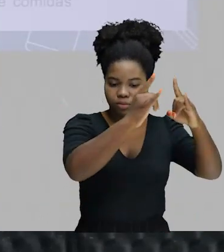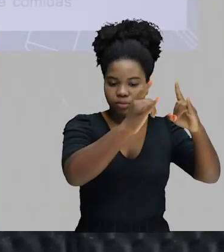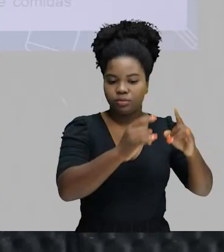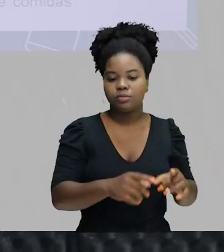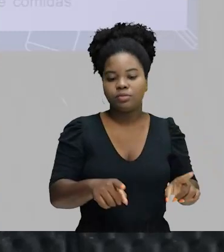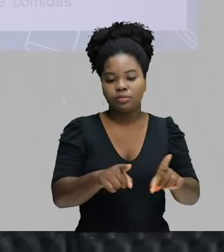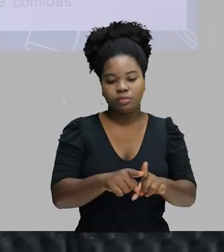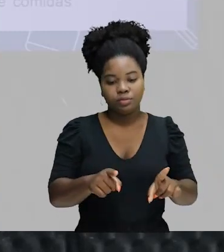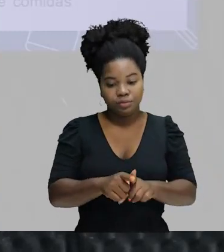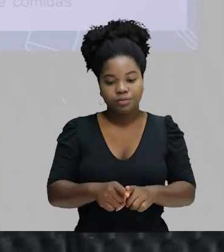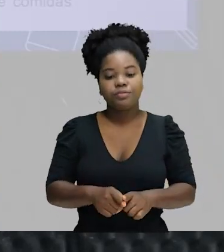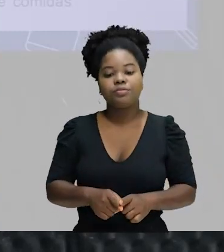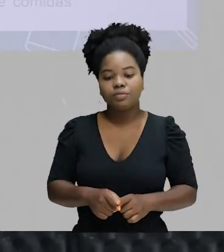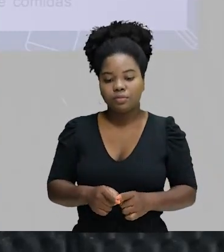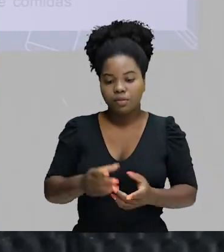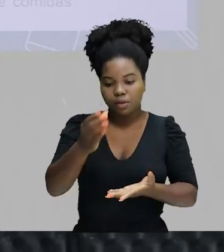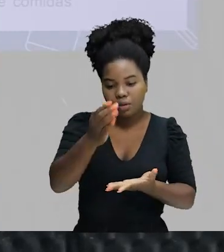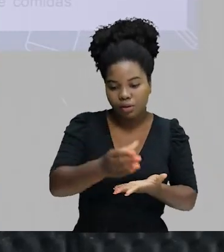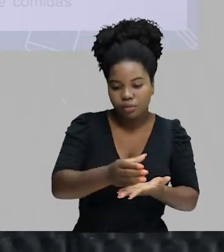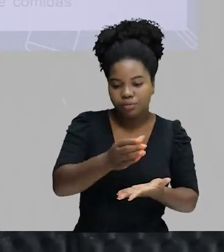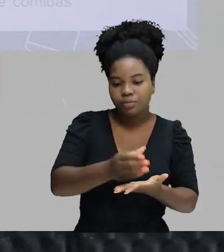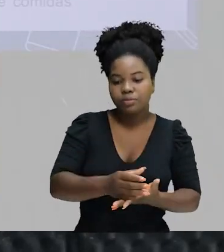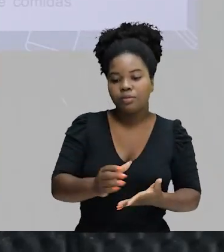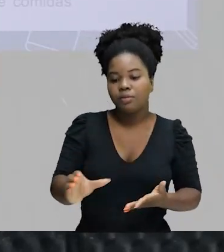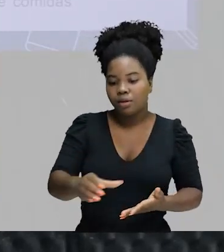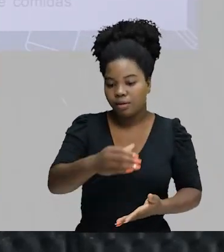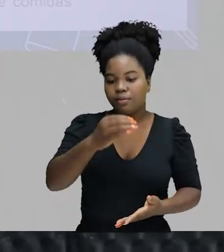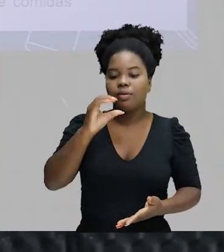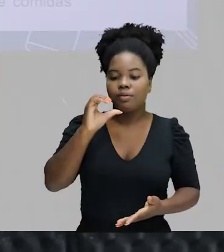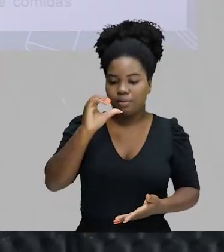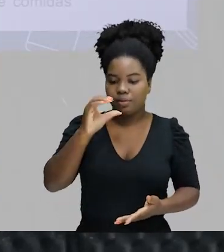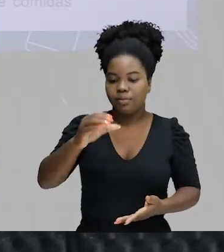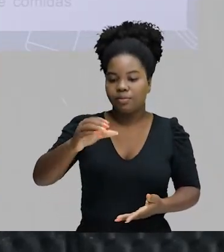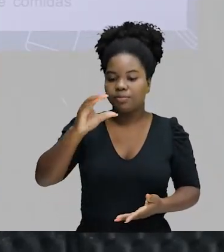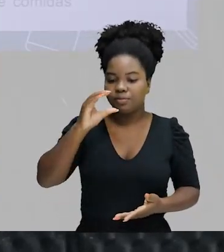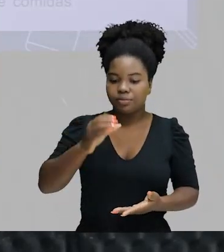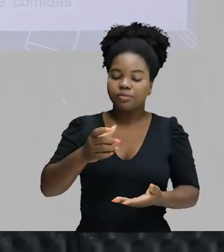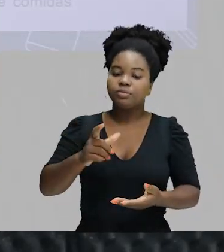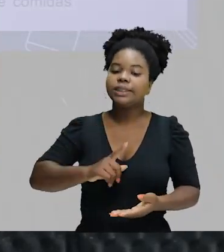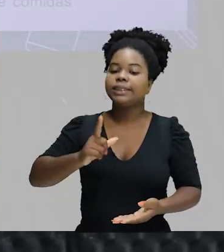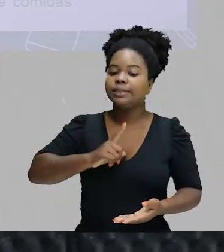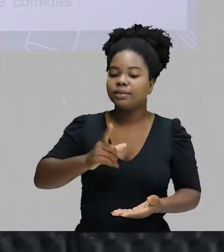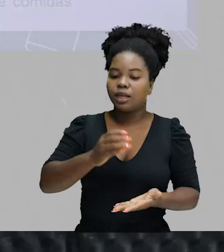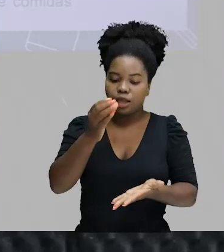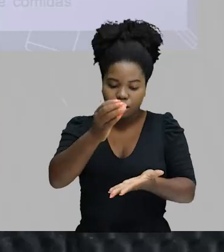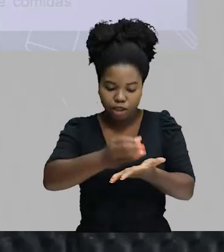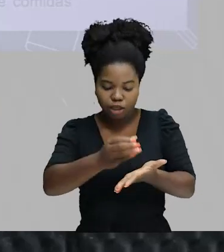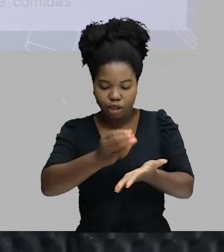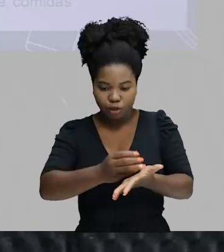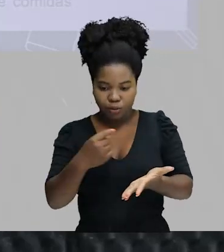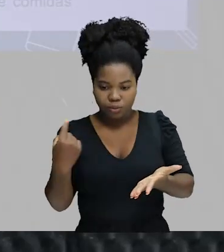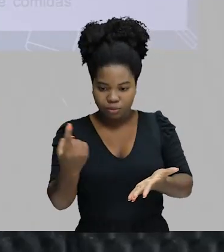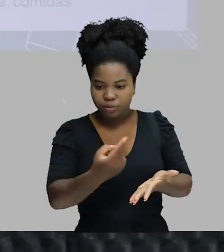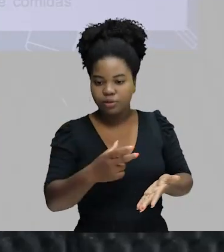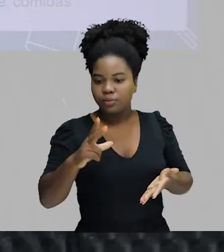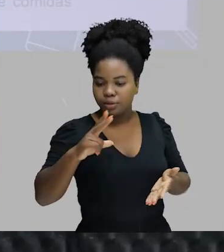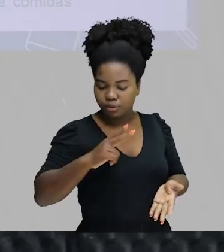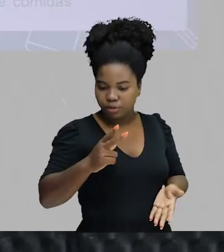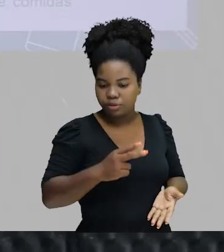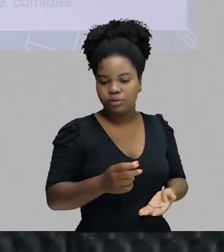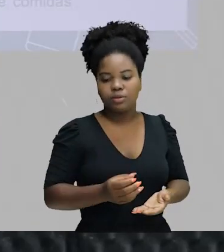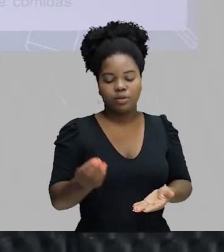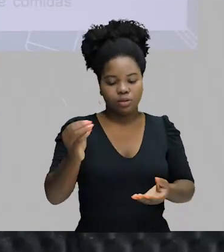recipientes para as bebidas, aquele copo térmico, olha só, né, que a gente bota o cafezinho e